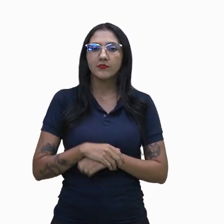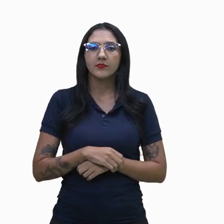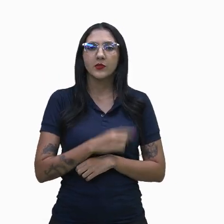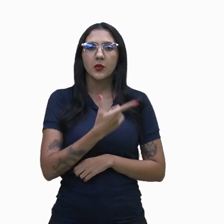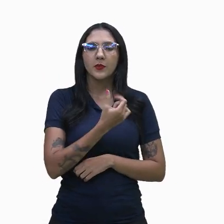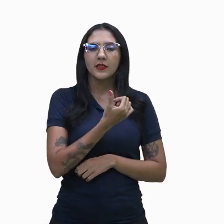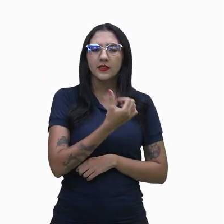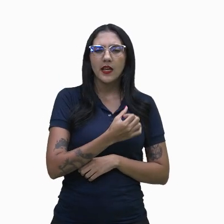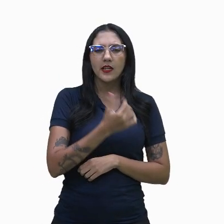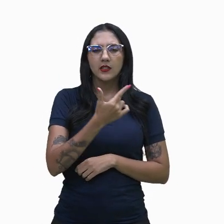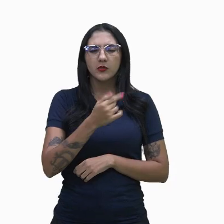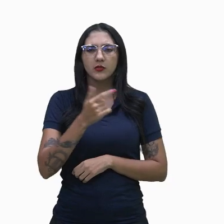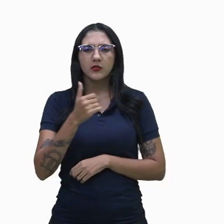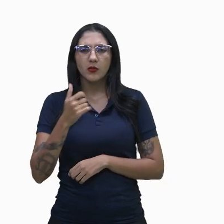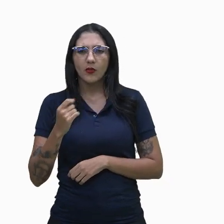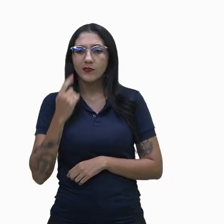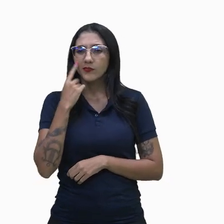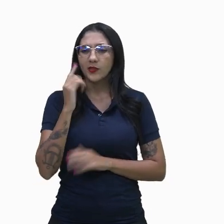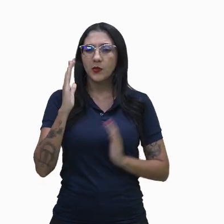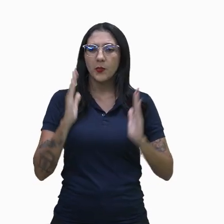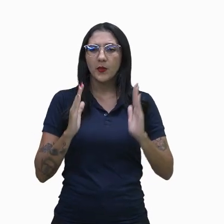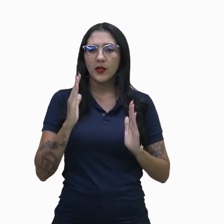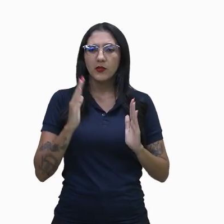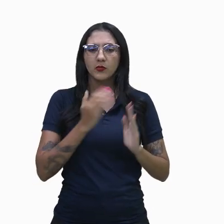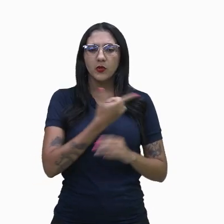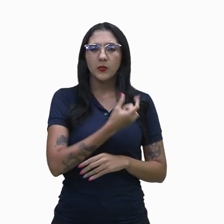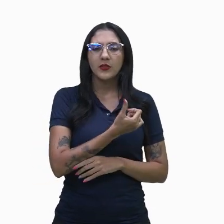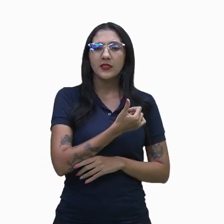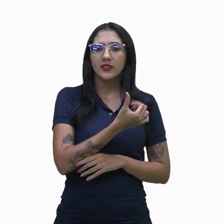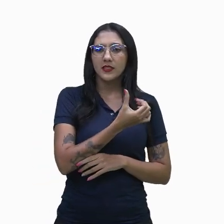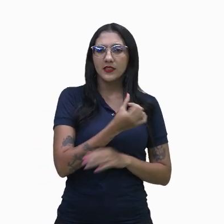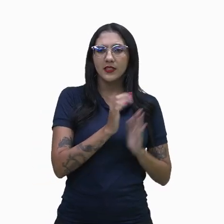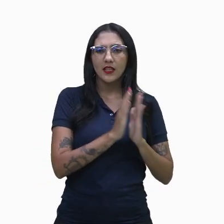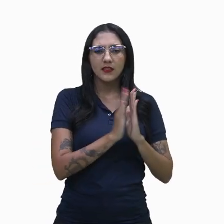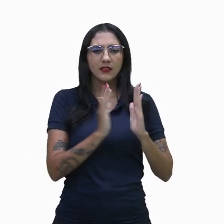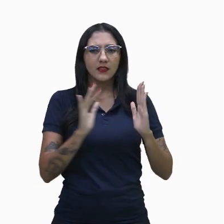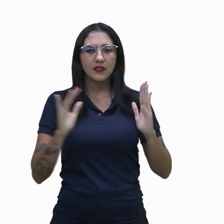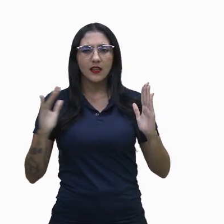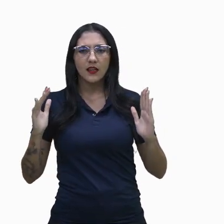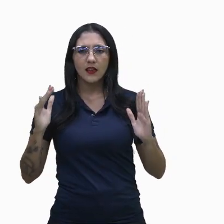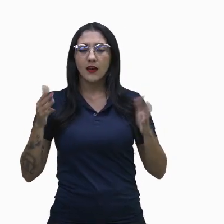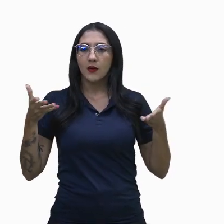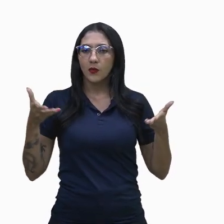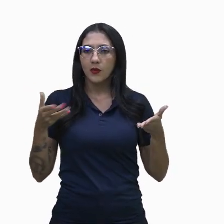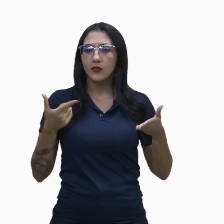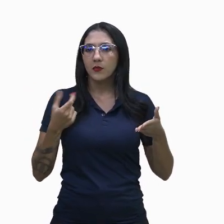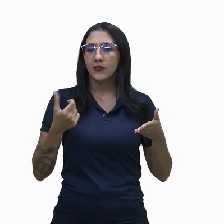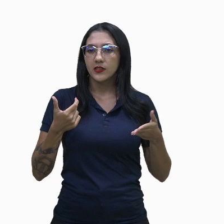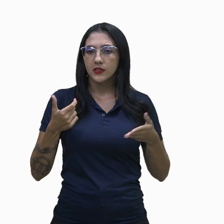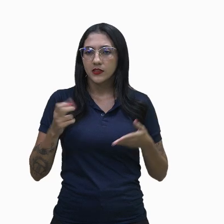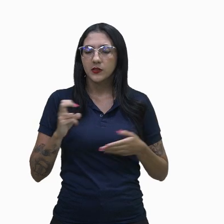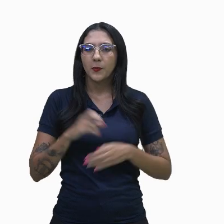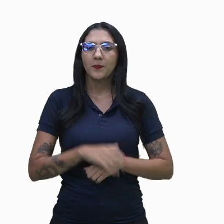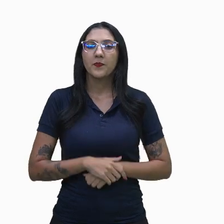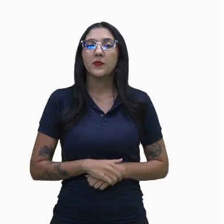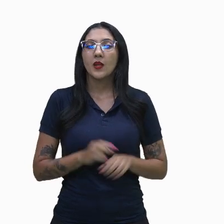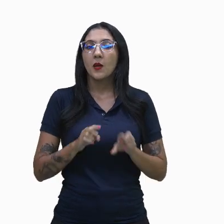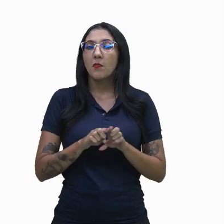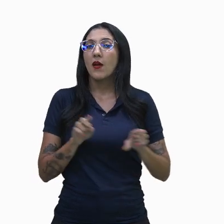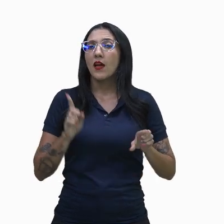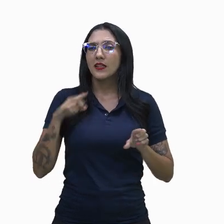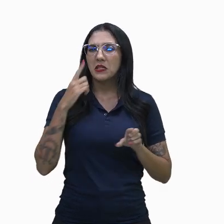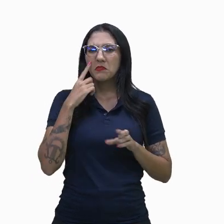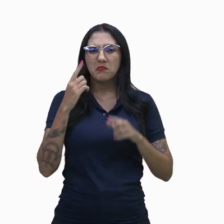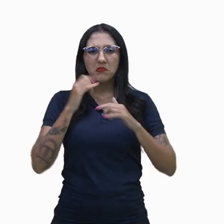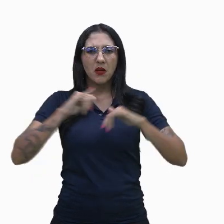2017, 2018, desde 2016, né? Até os dias atuais. Lembrando que esses alertas de desmatamento, eles